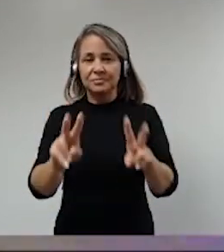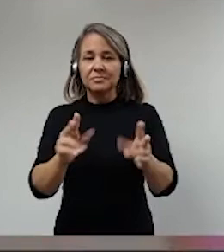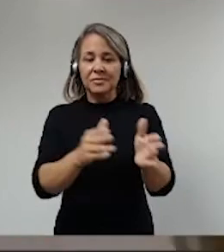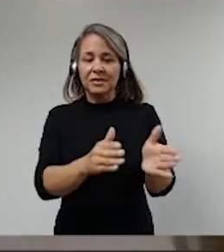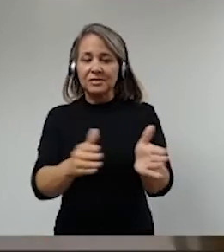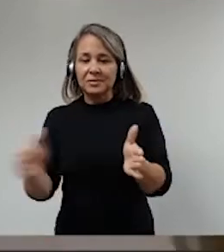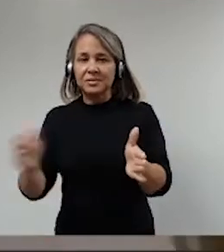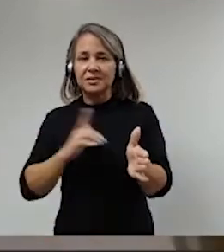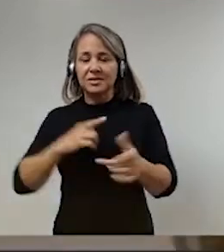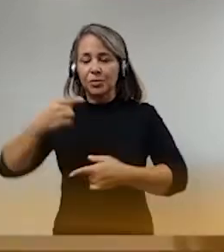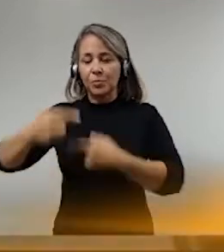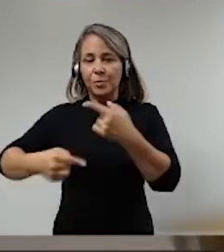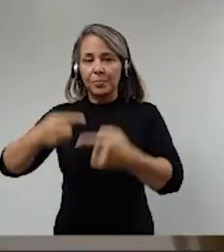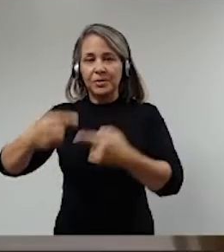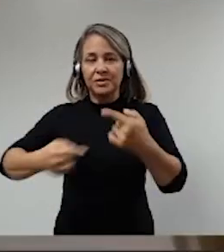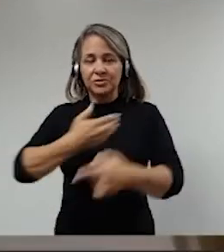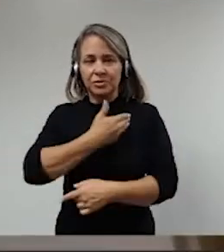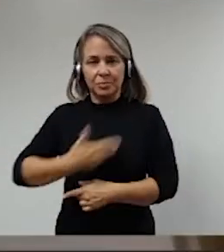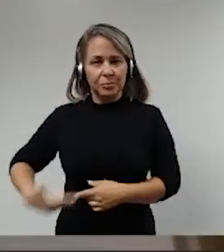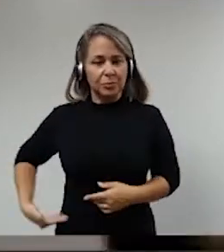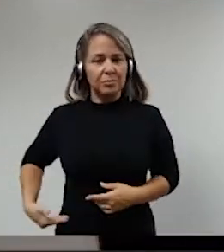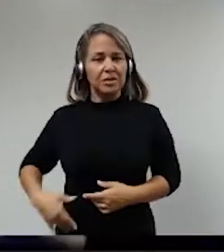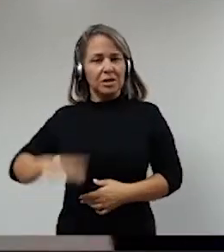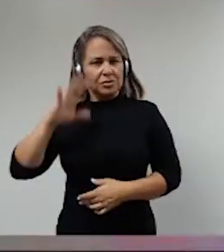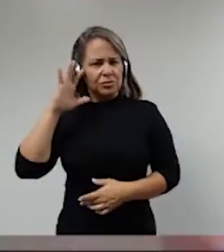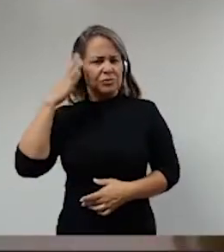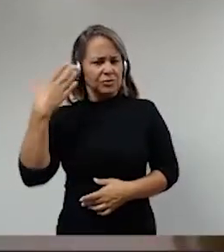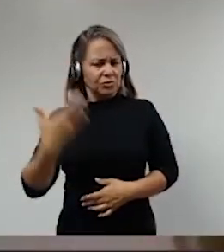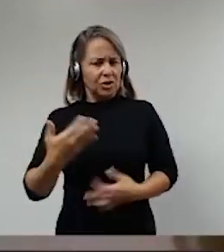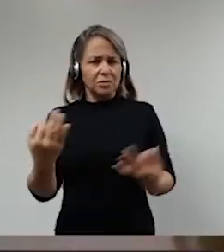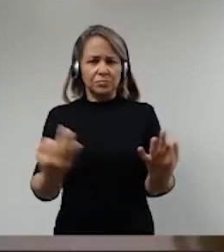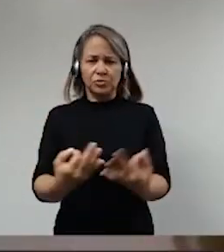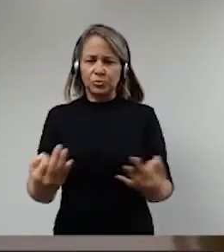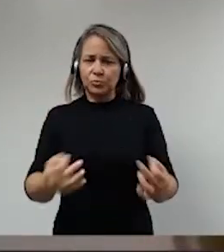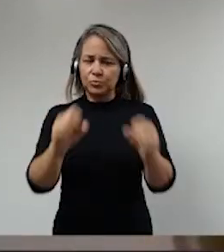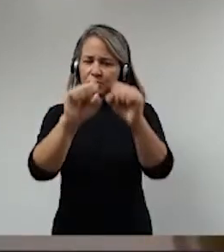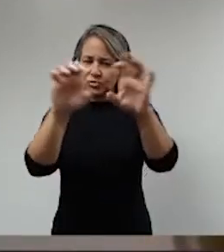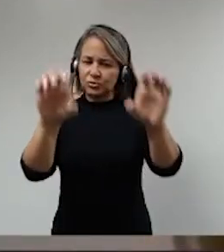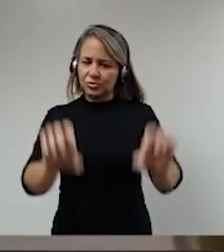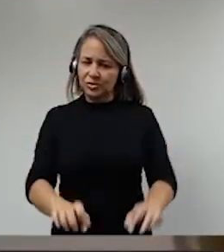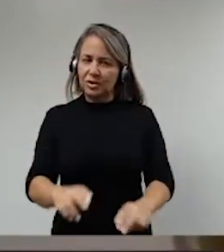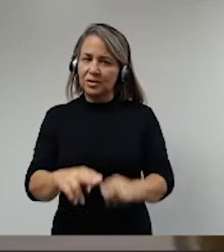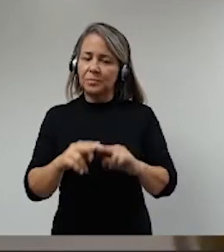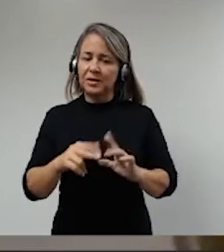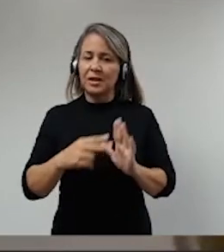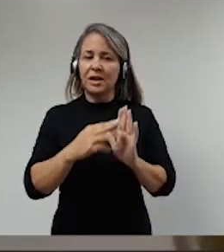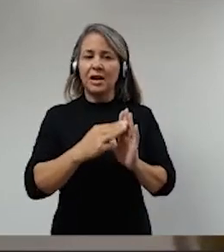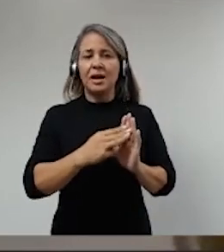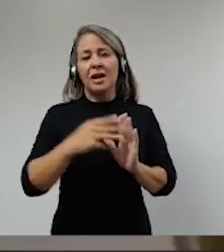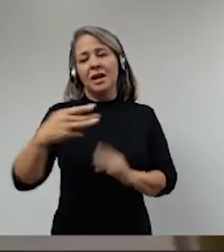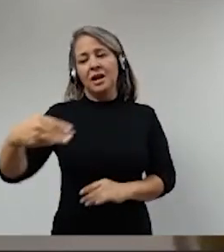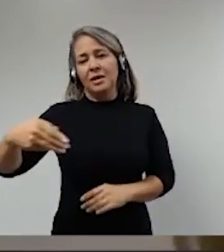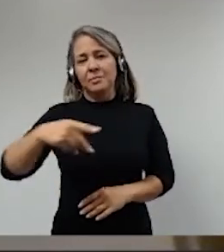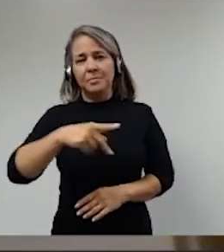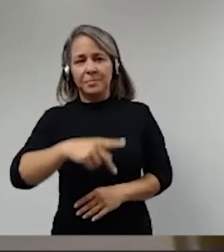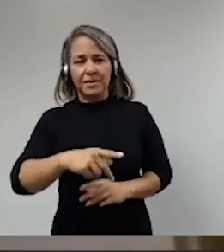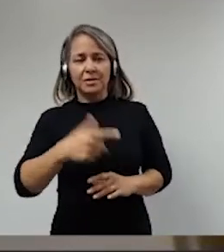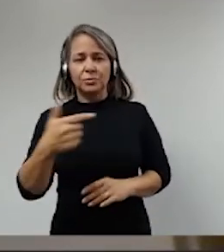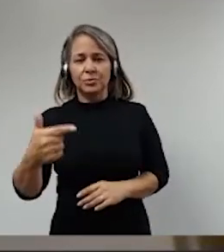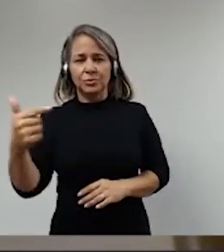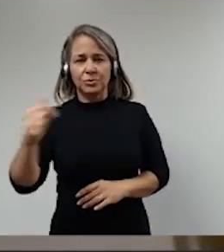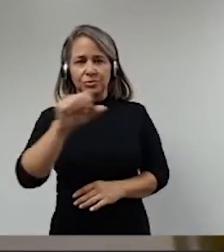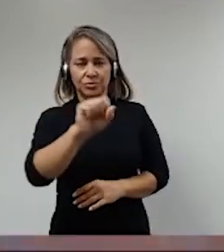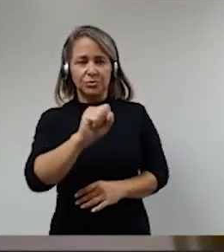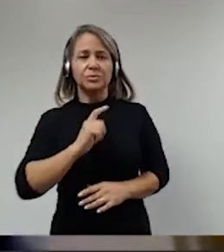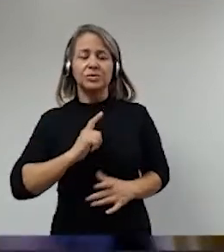existe uma política pública bastante definida, que está estruturada através de uma medida provisória, que é a MP 2228, tem uma